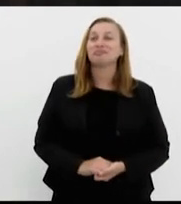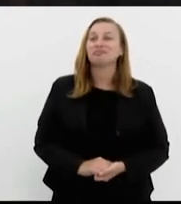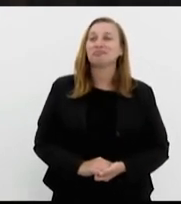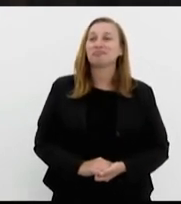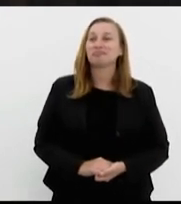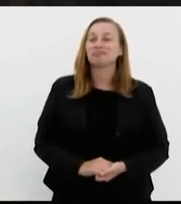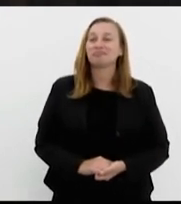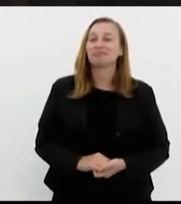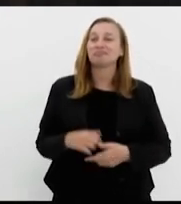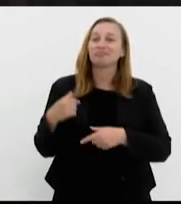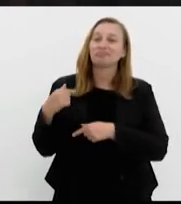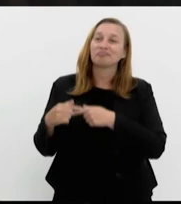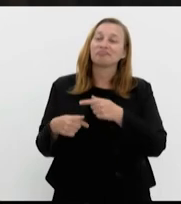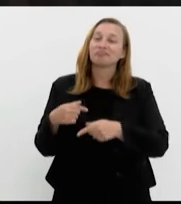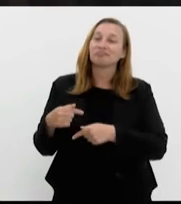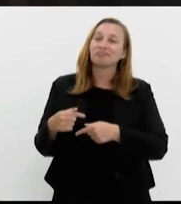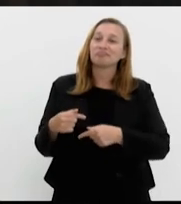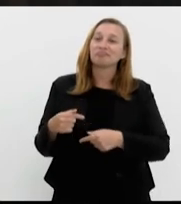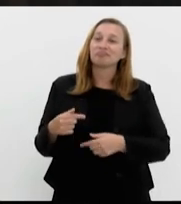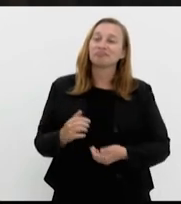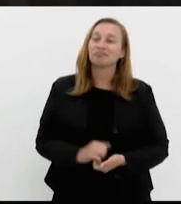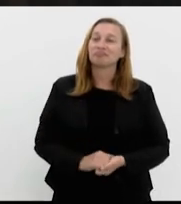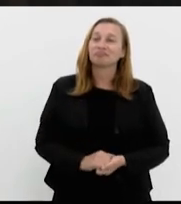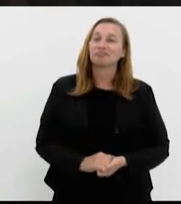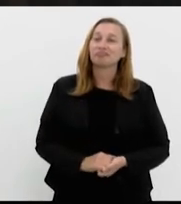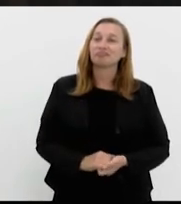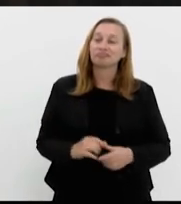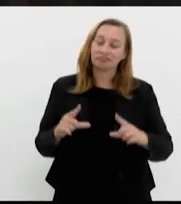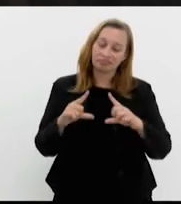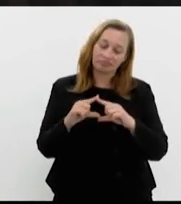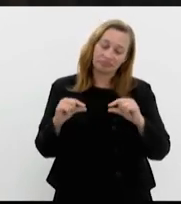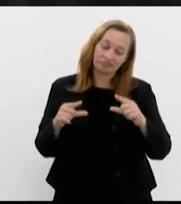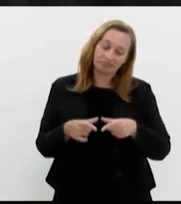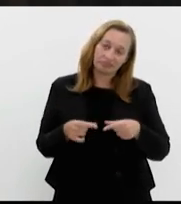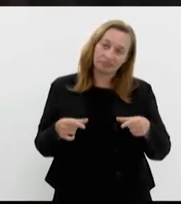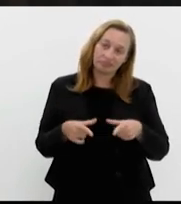descendente da migração japonesa.